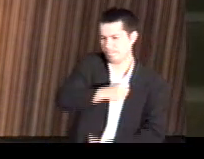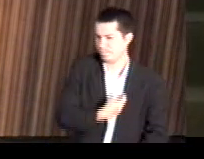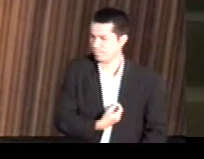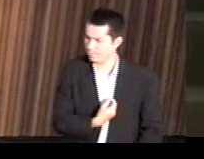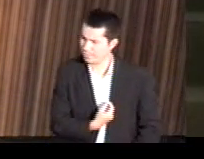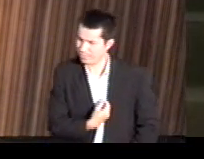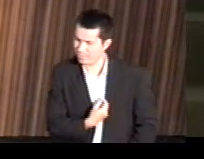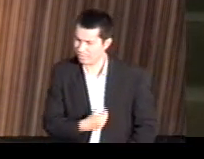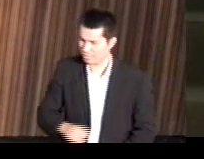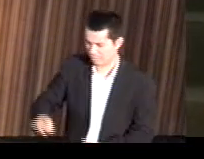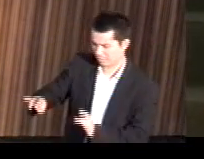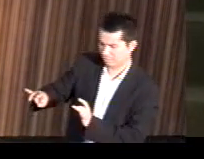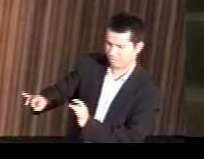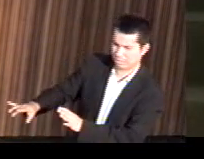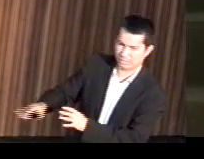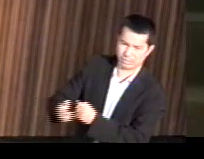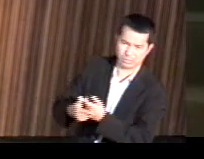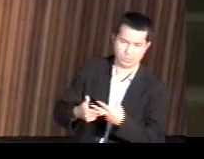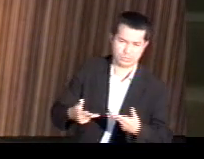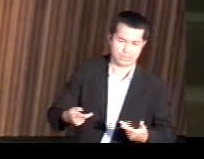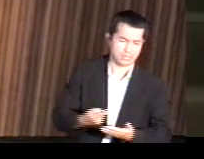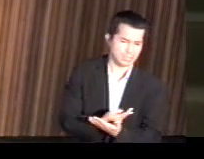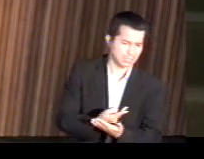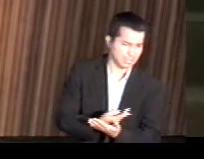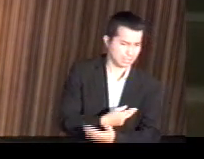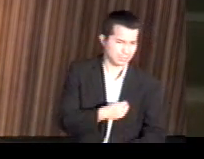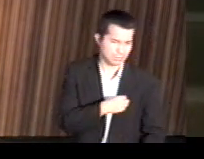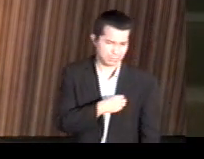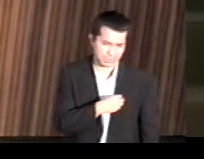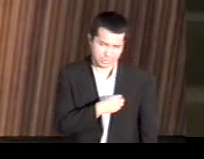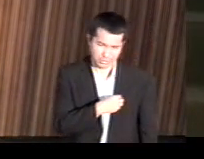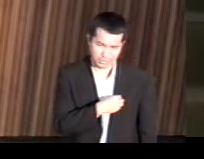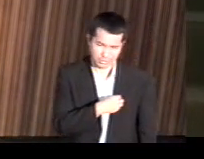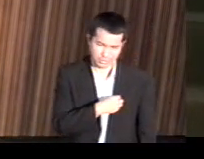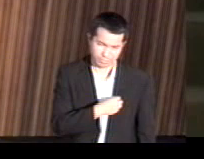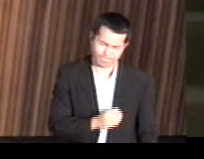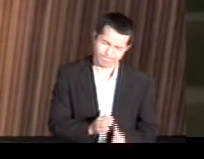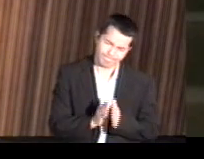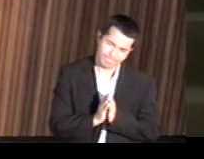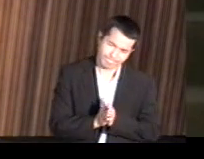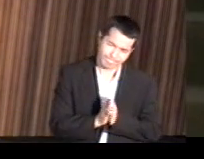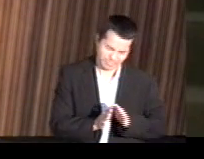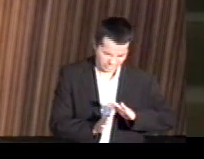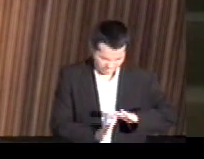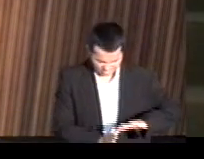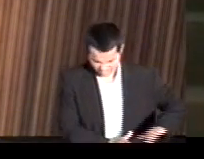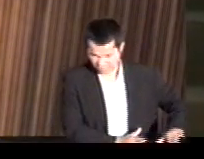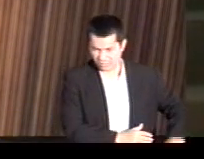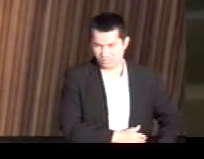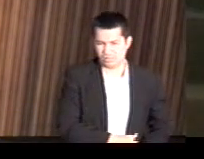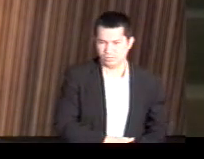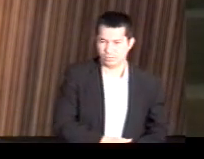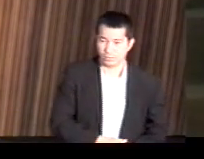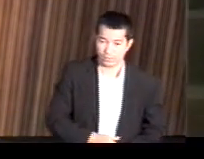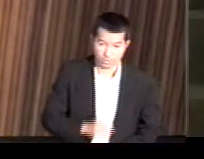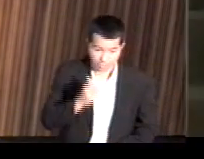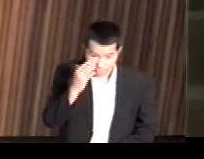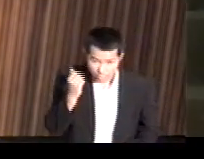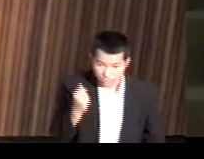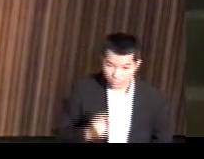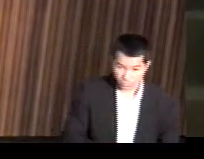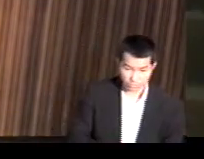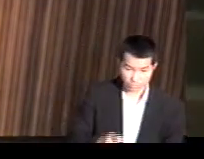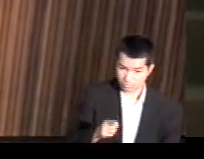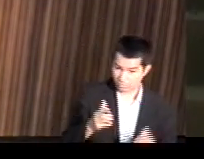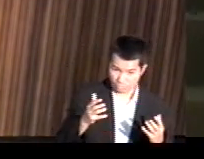coisas. Sabe por que a gente não gosta que Deus mexa nessas áreas da vida? Porque nós amamos